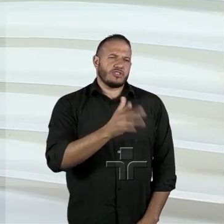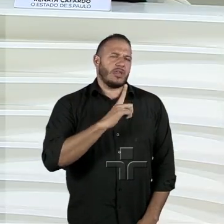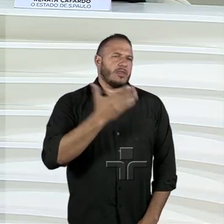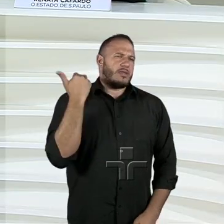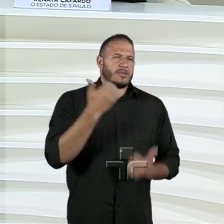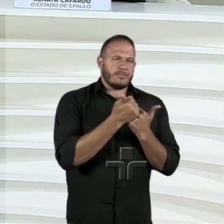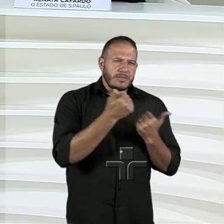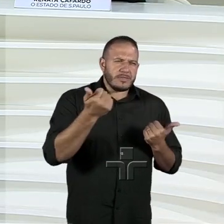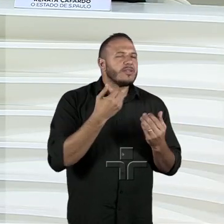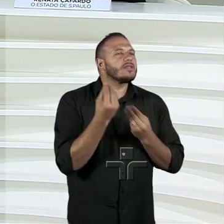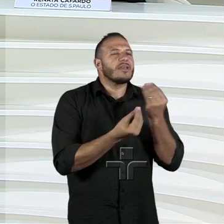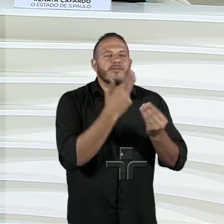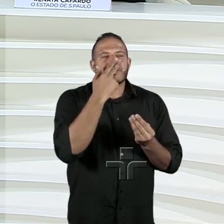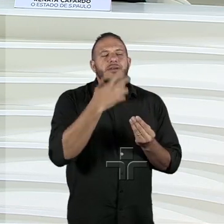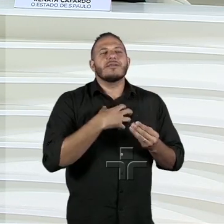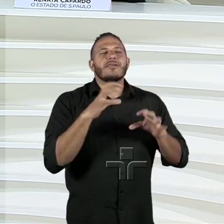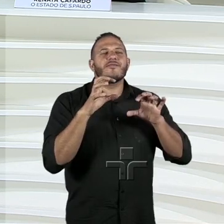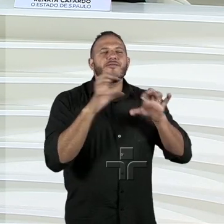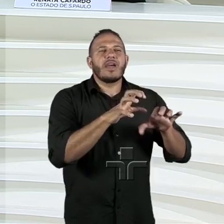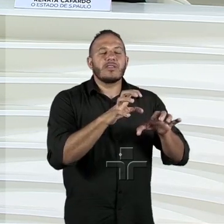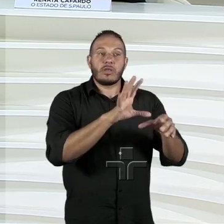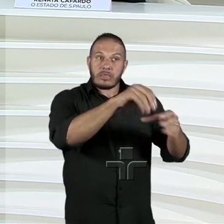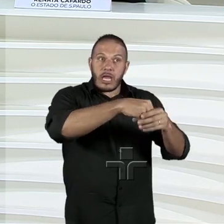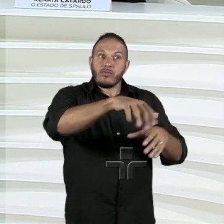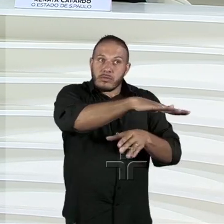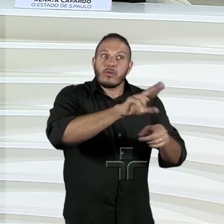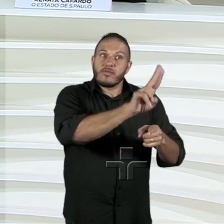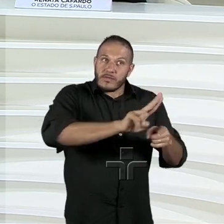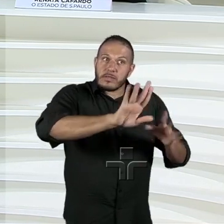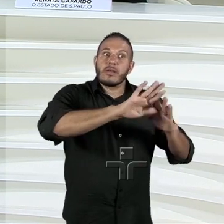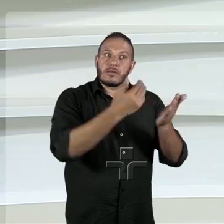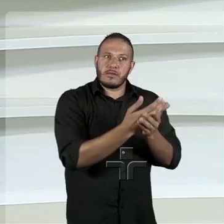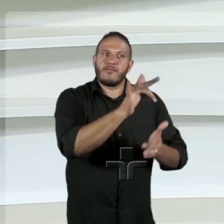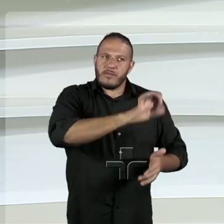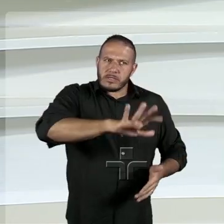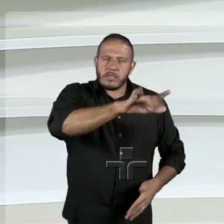que efeitos o senhor vê nas universidades federais, que o senhor também conhece tão